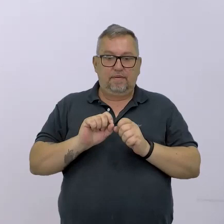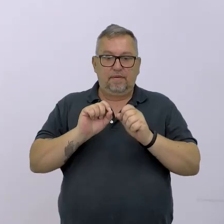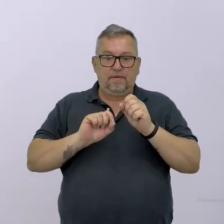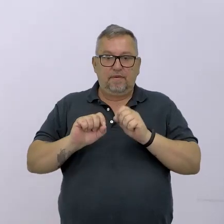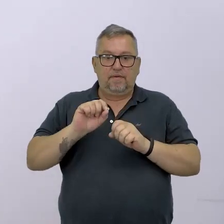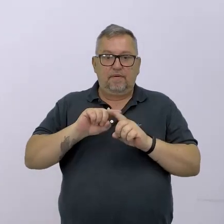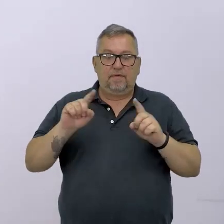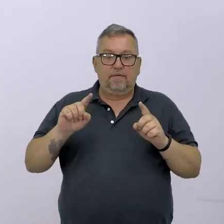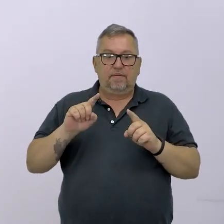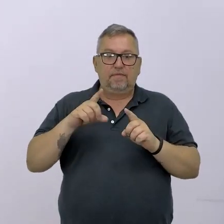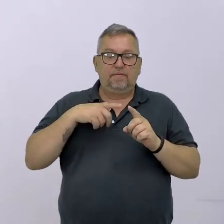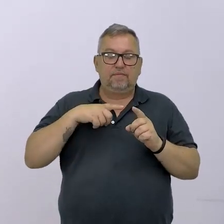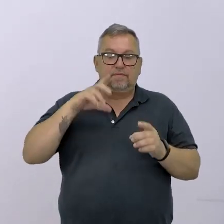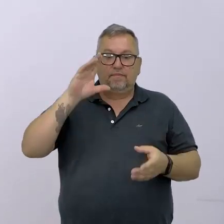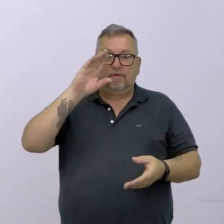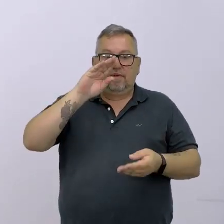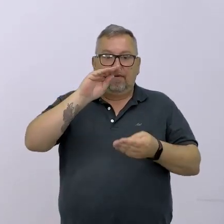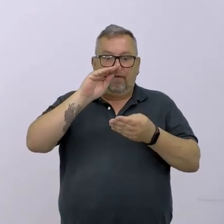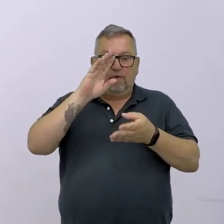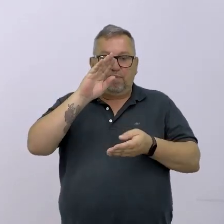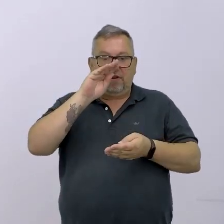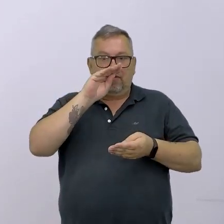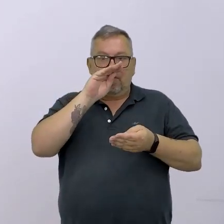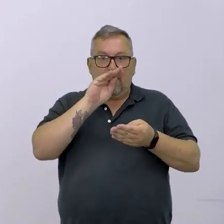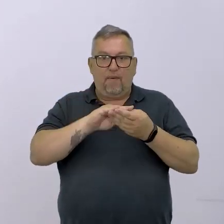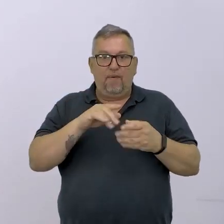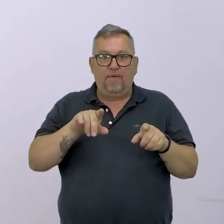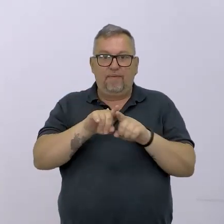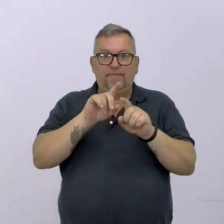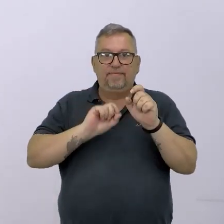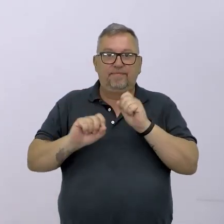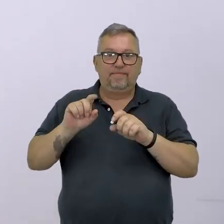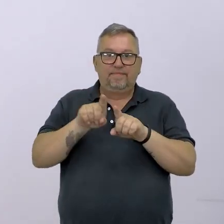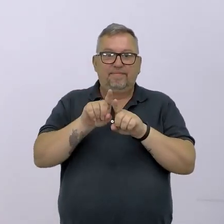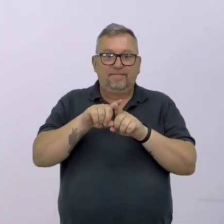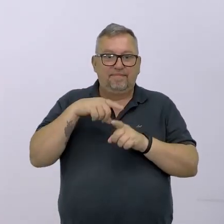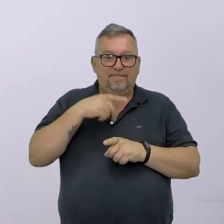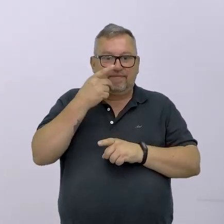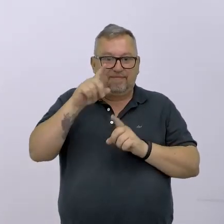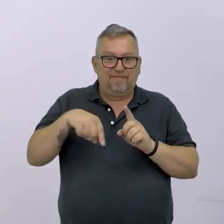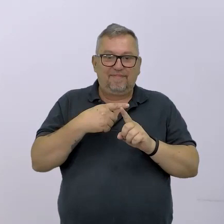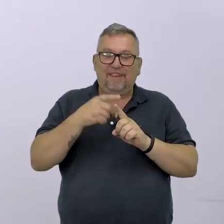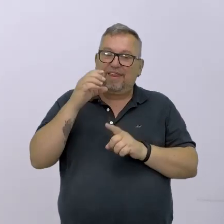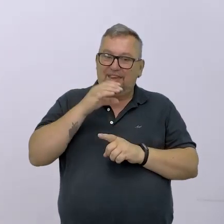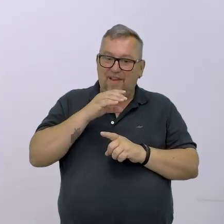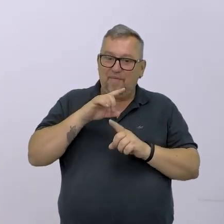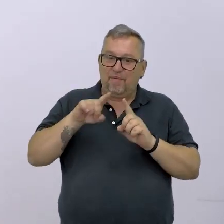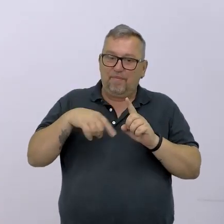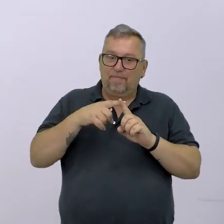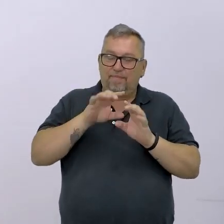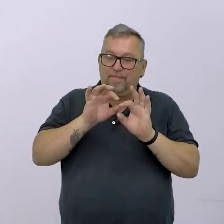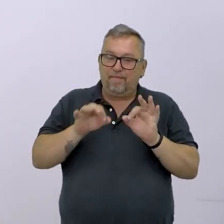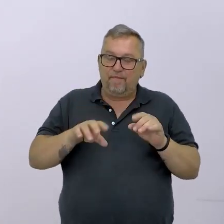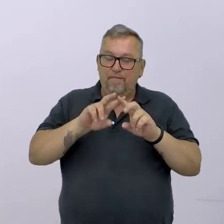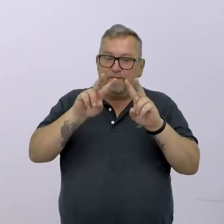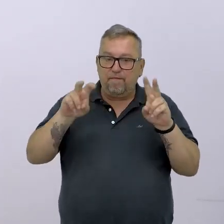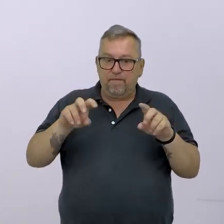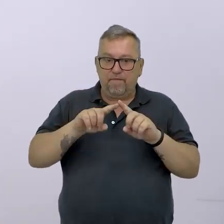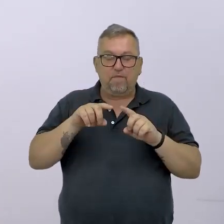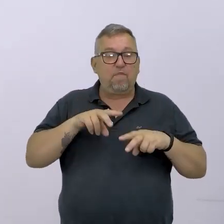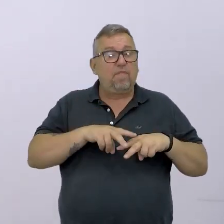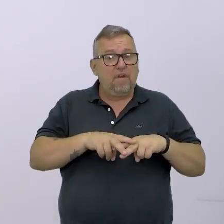um sobrevoo mesmo, eu vou falar de um modo mais rápido sobre cada um dos assuntos abordados e